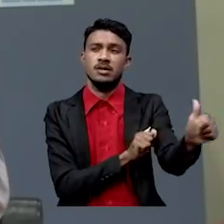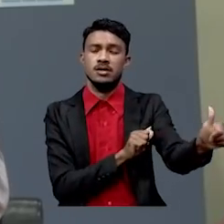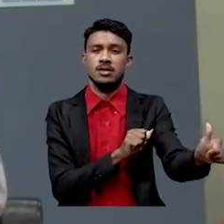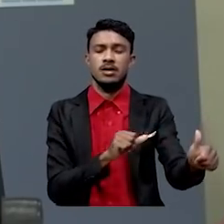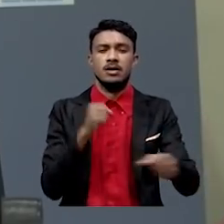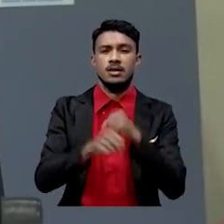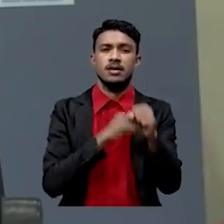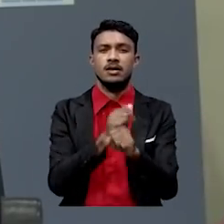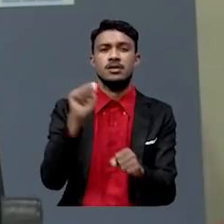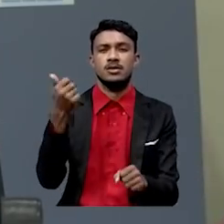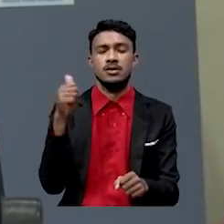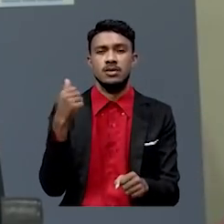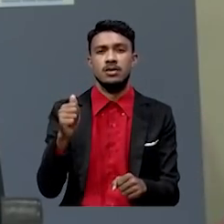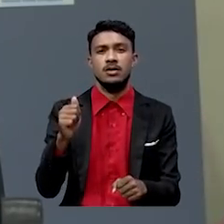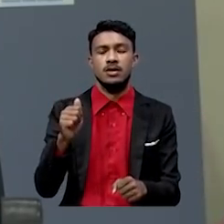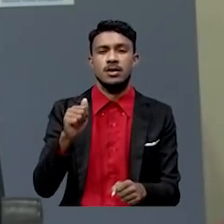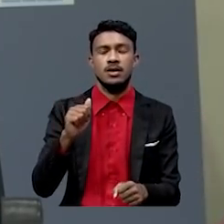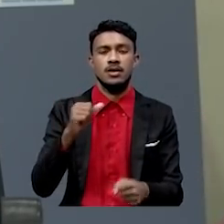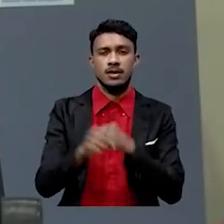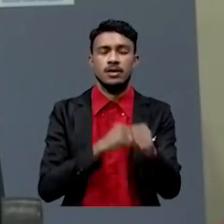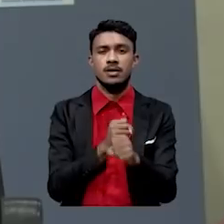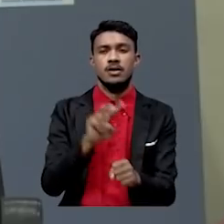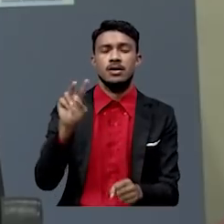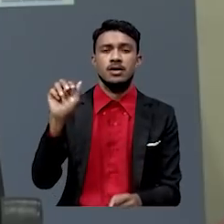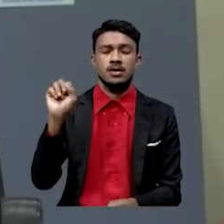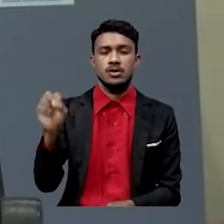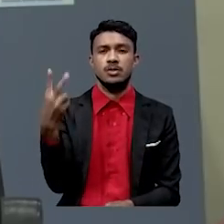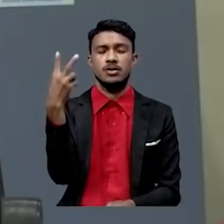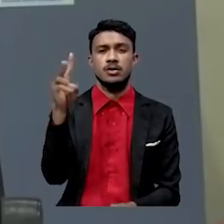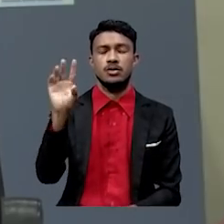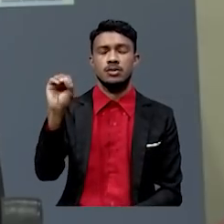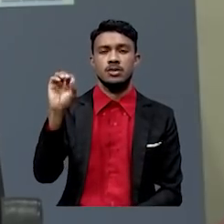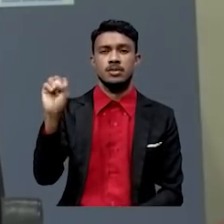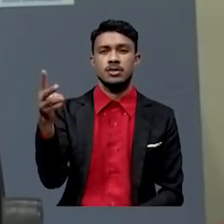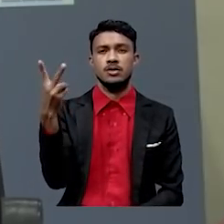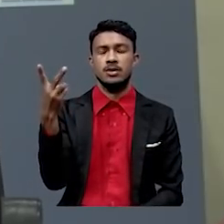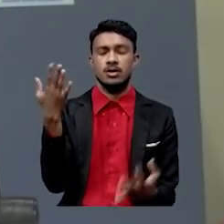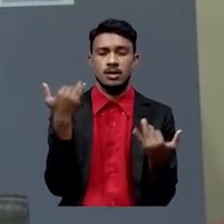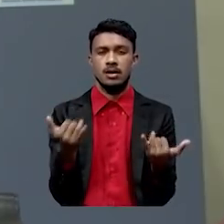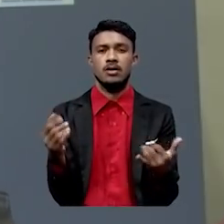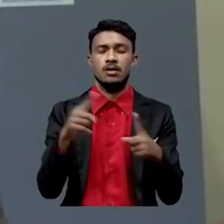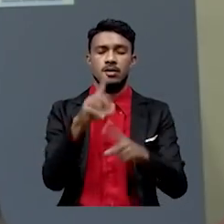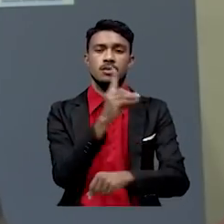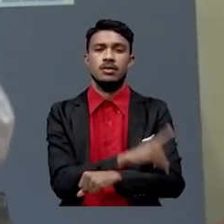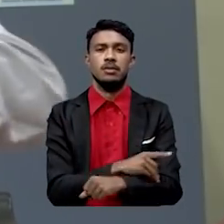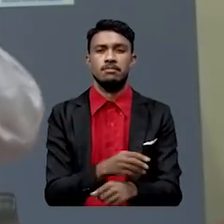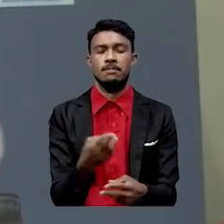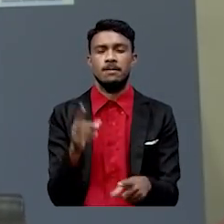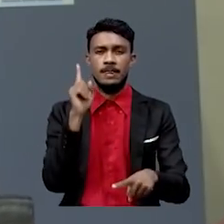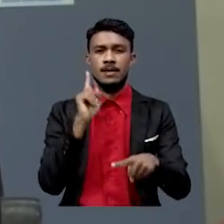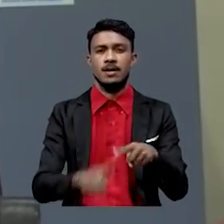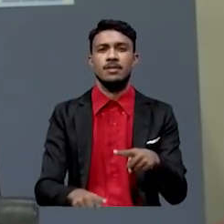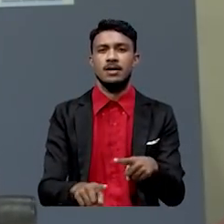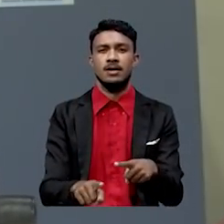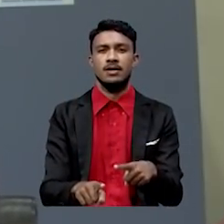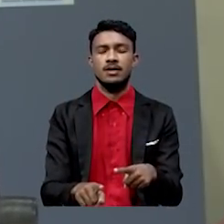partir ni 2012 agora 2022, berarti 10 anos sana. Agora, ida ne la ita hare la ba realidade memang la vele doni ia mi mos